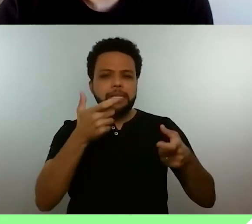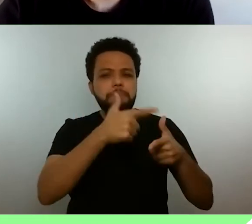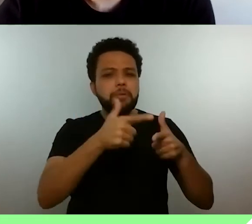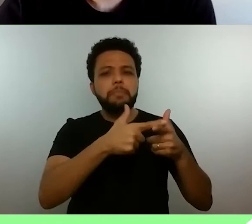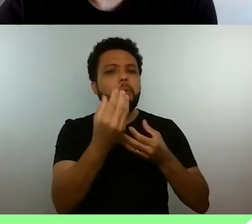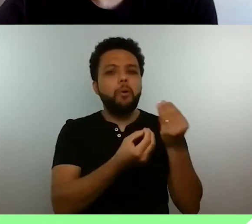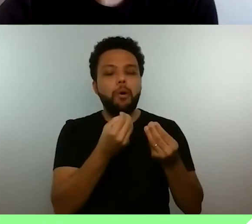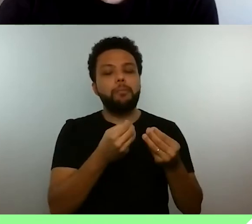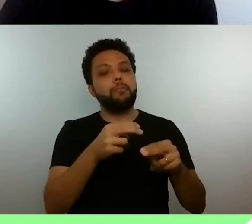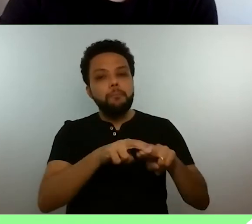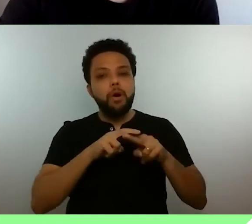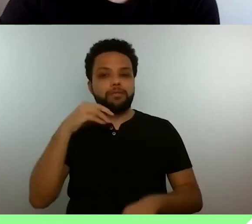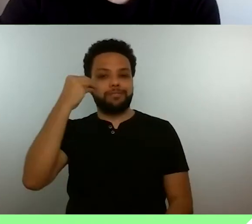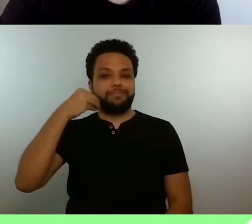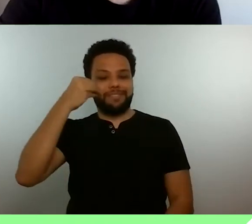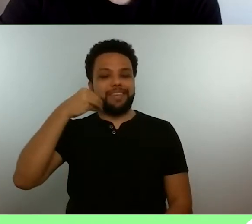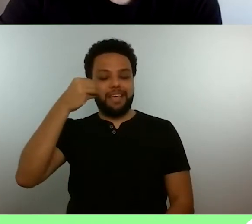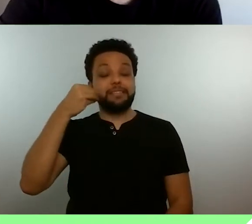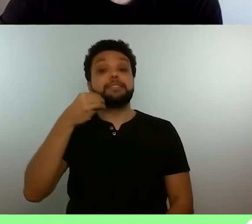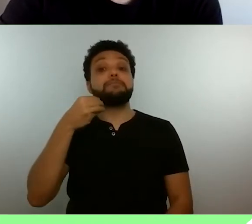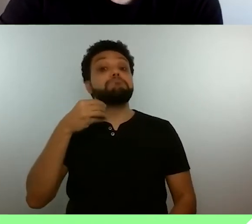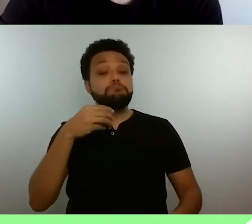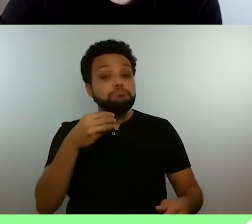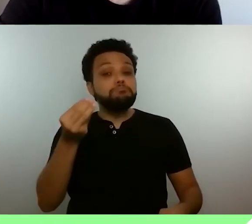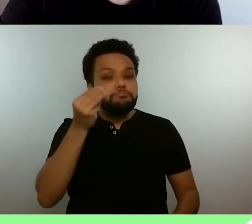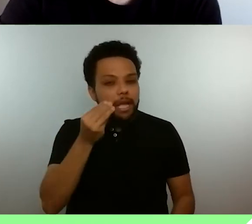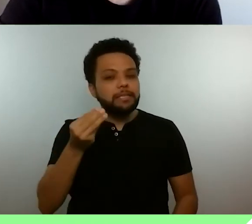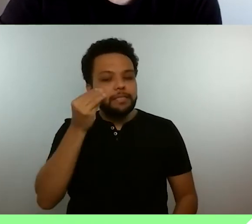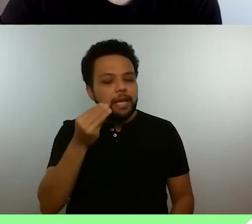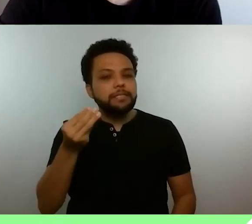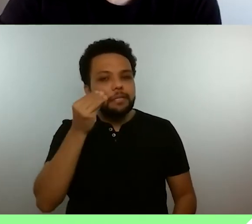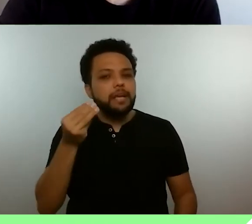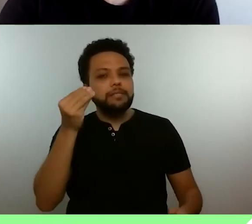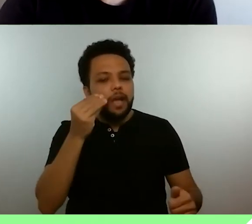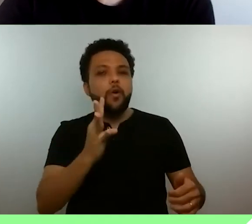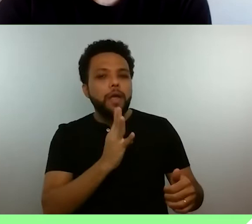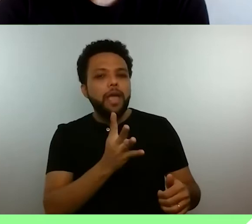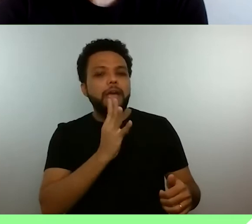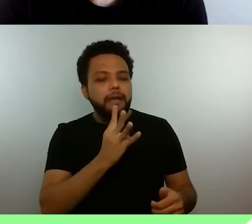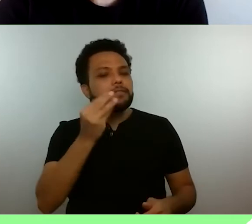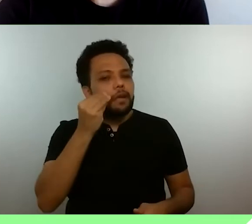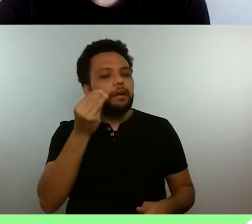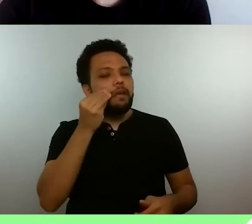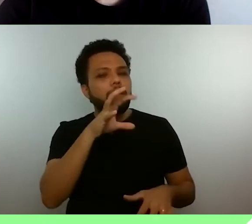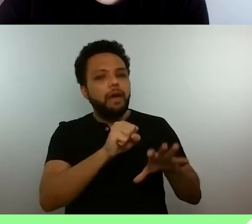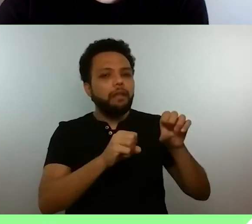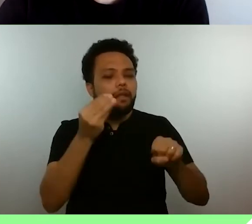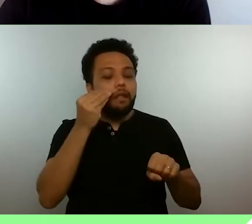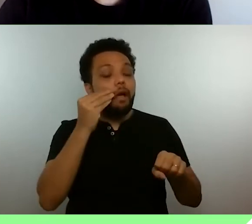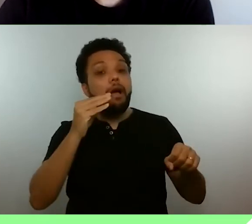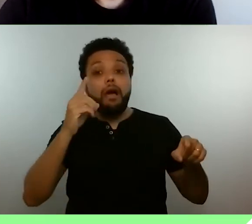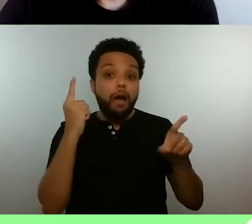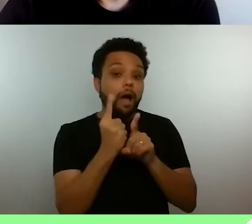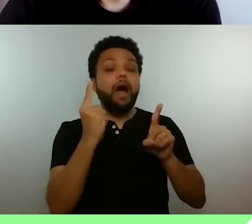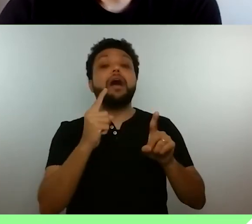problemas através da experiência. Então, a gente vai testando, conhecendo, aprofundando e